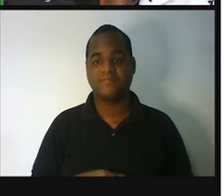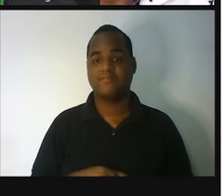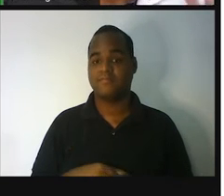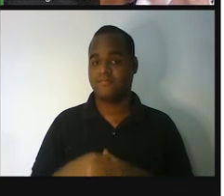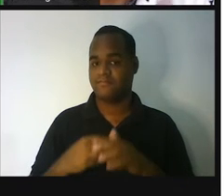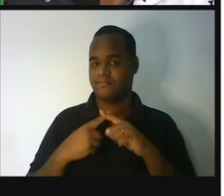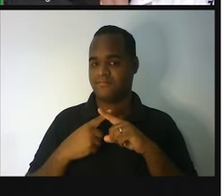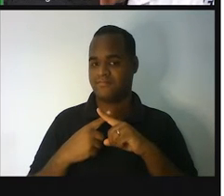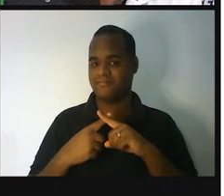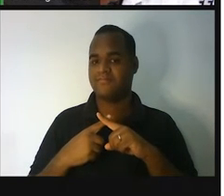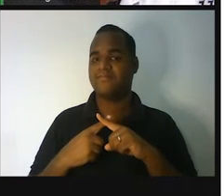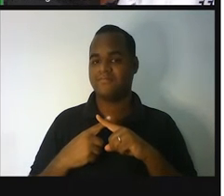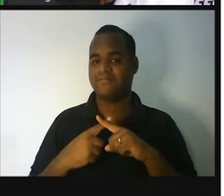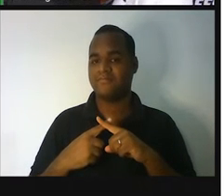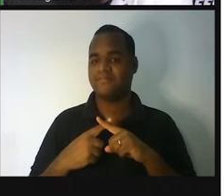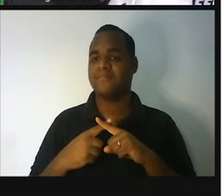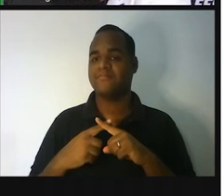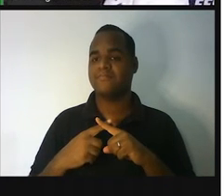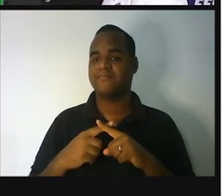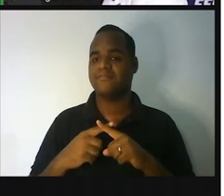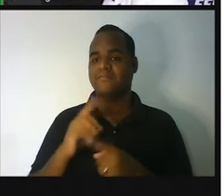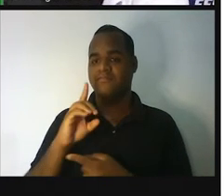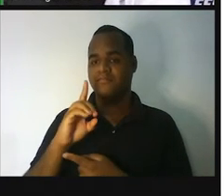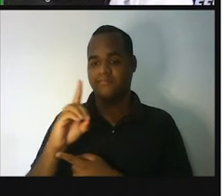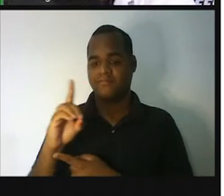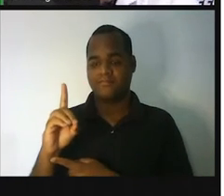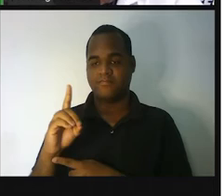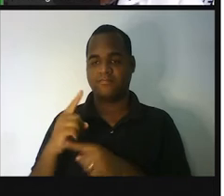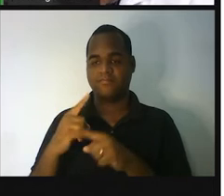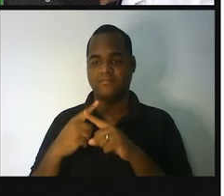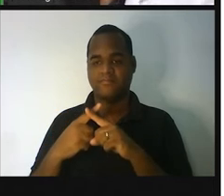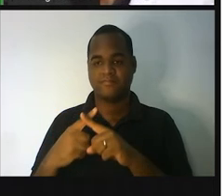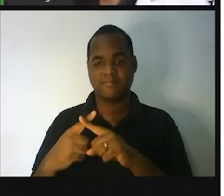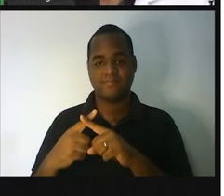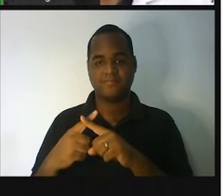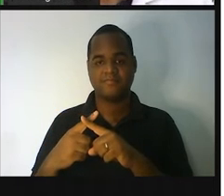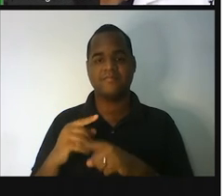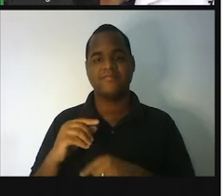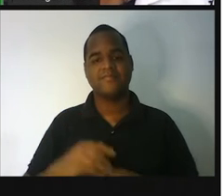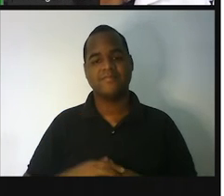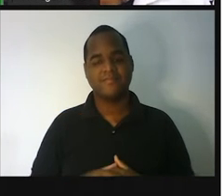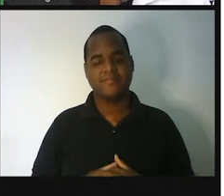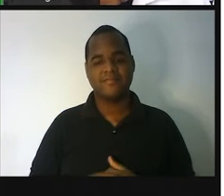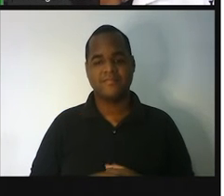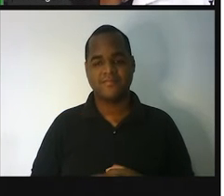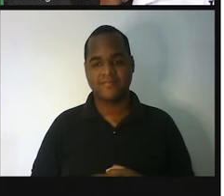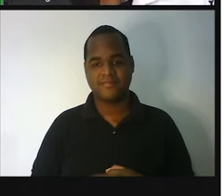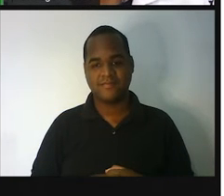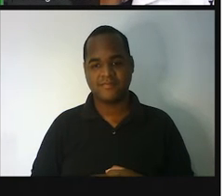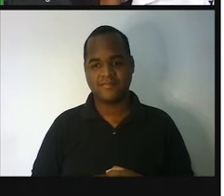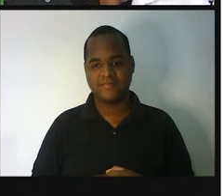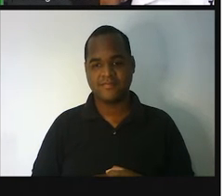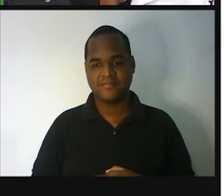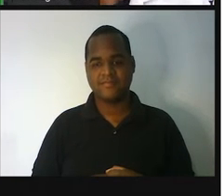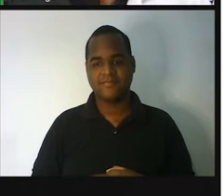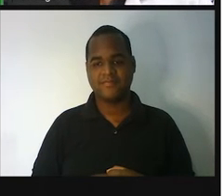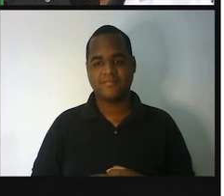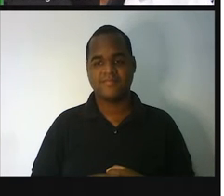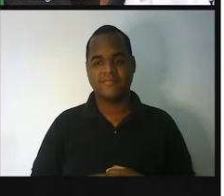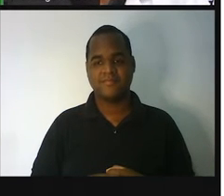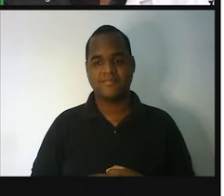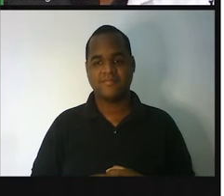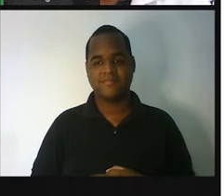multiplica sempre que podia aumenta esse aumenta faz sentido multiplicar